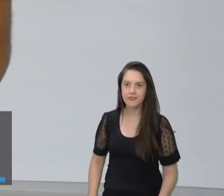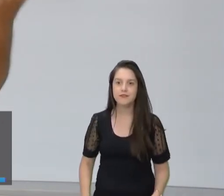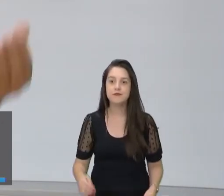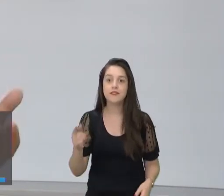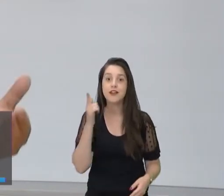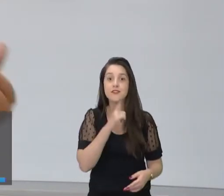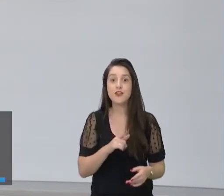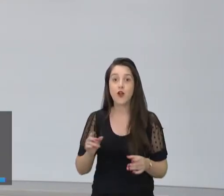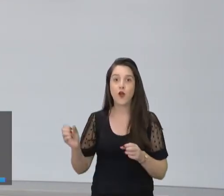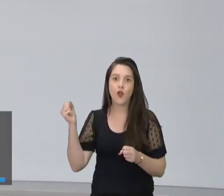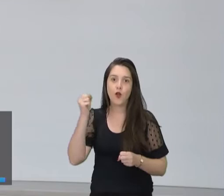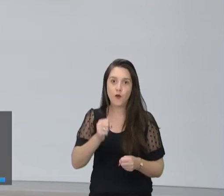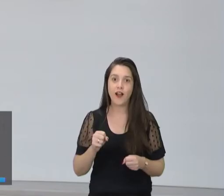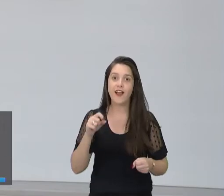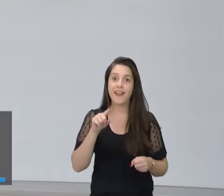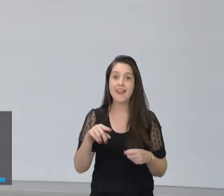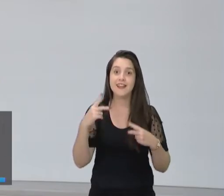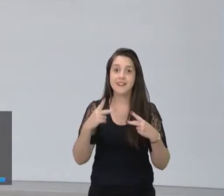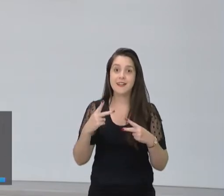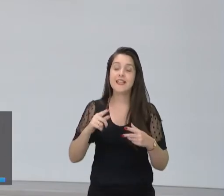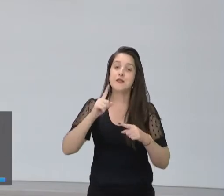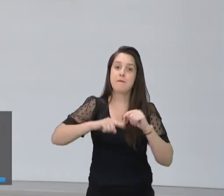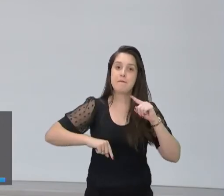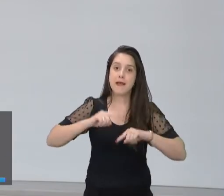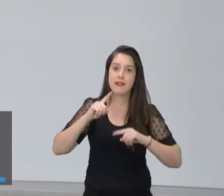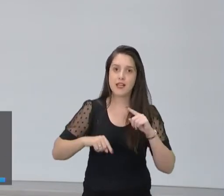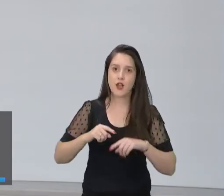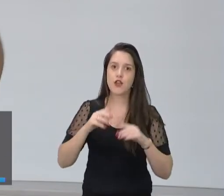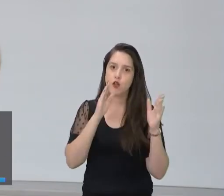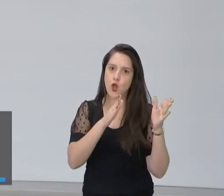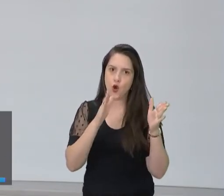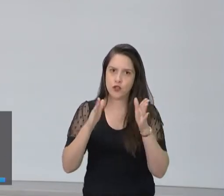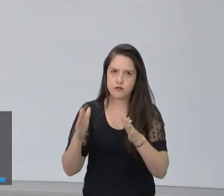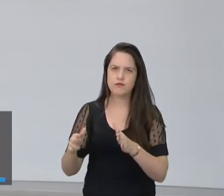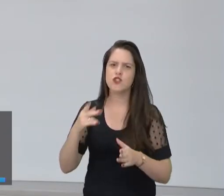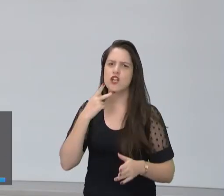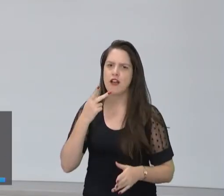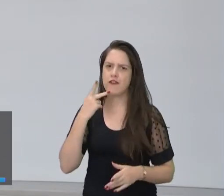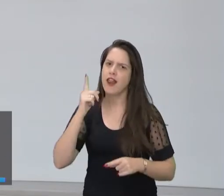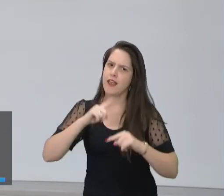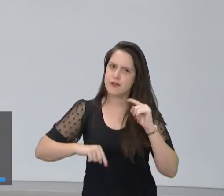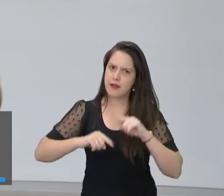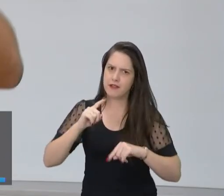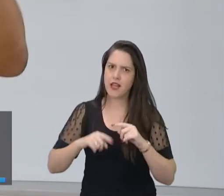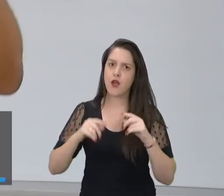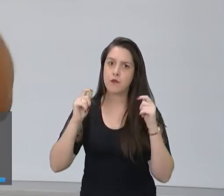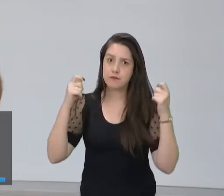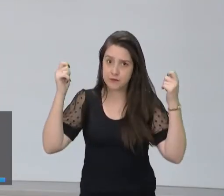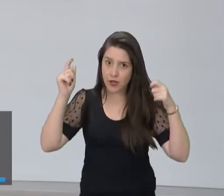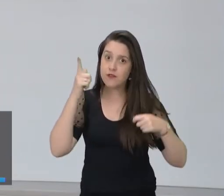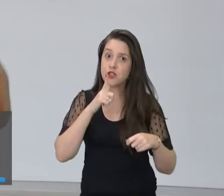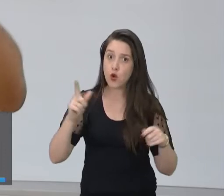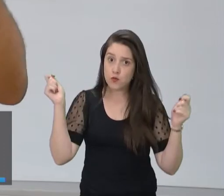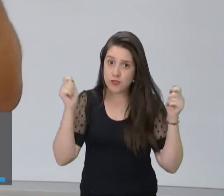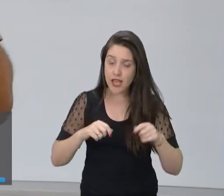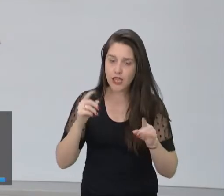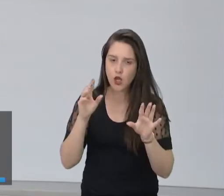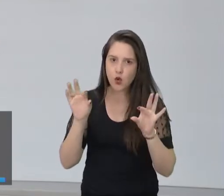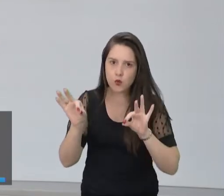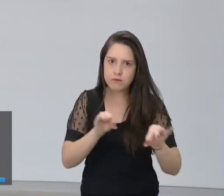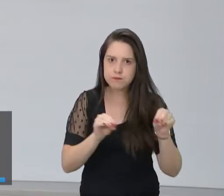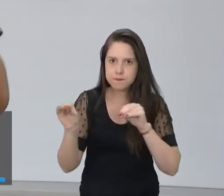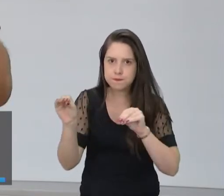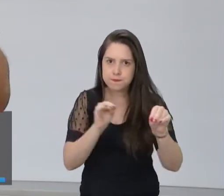consiga colocar este material em ordem. Você já tem esse material no mapa também, você consegue baixar ele, você